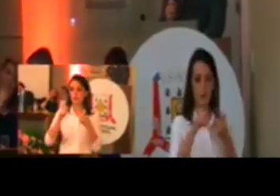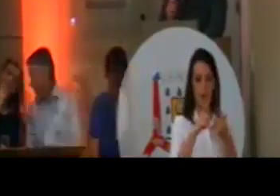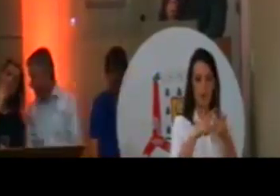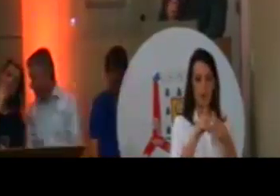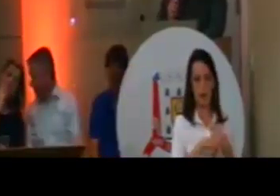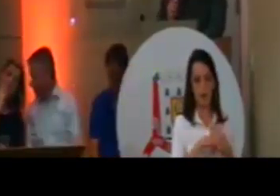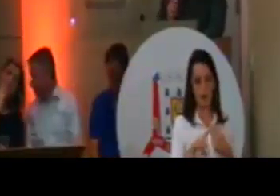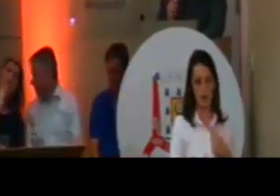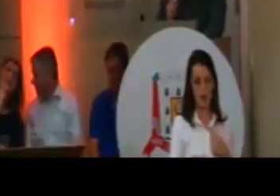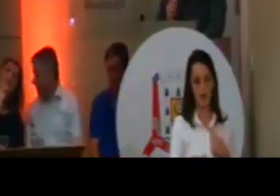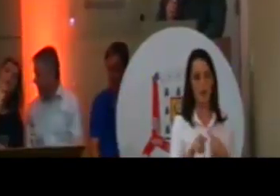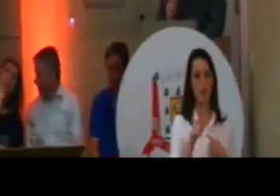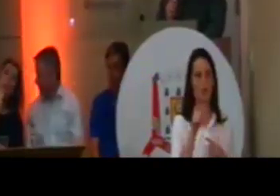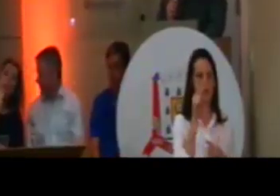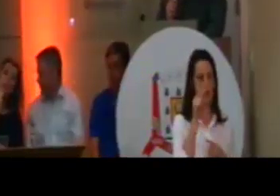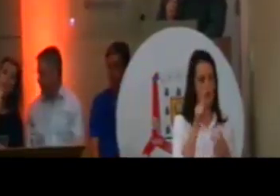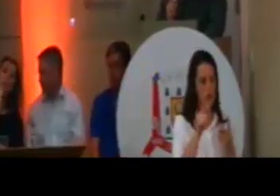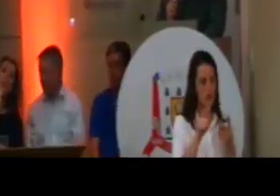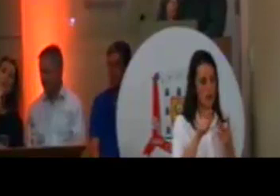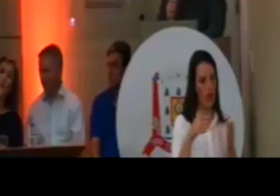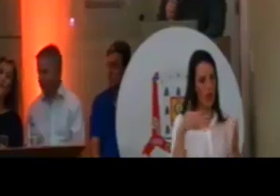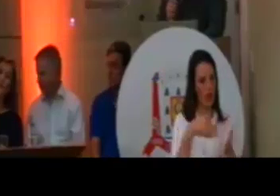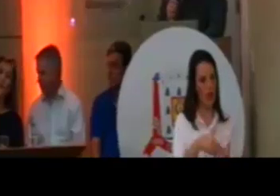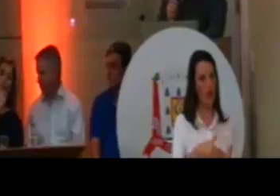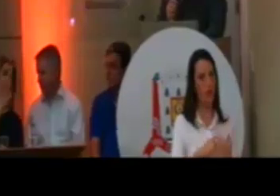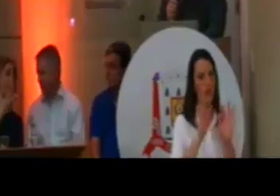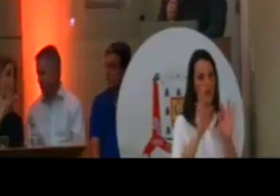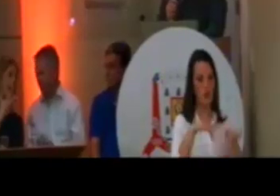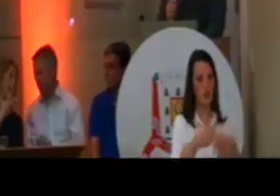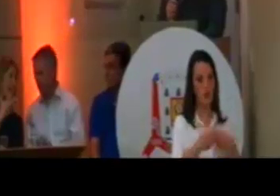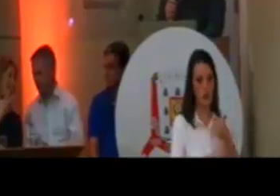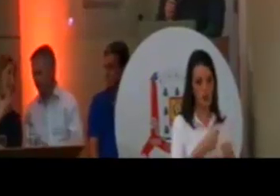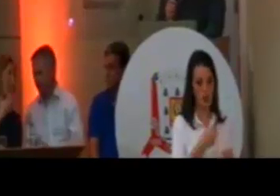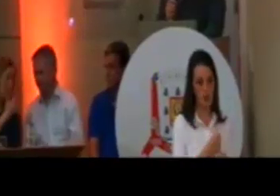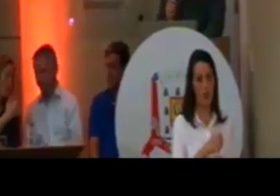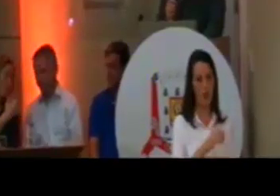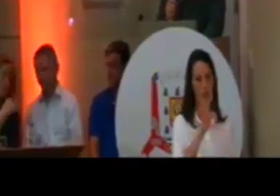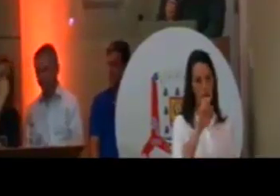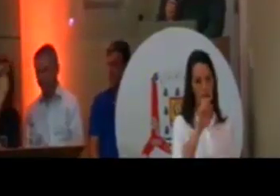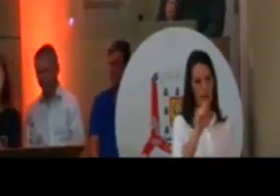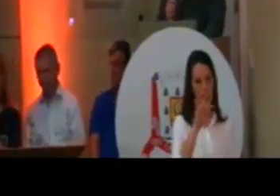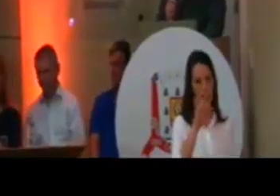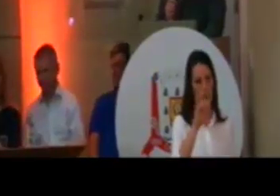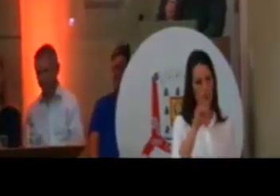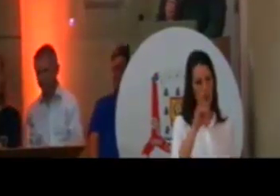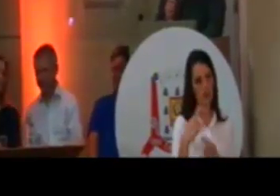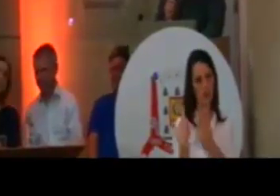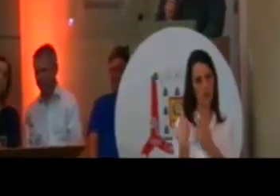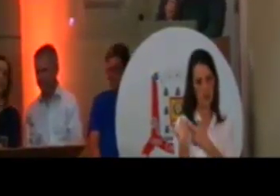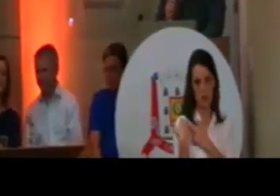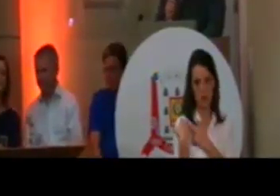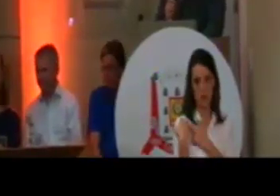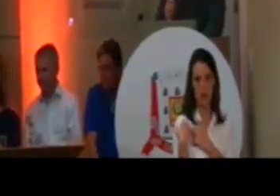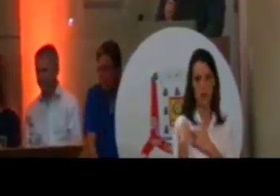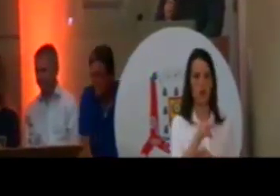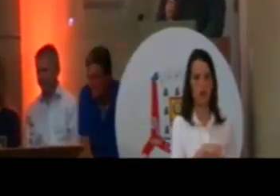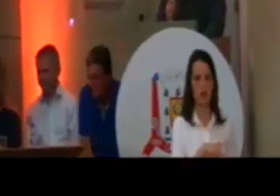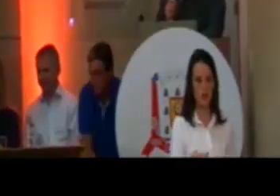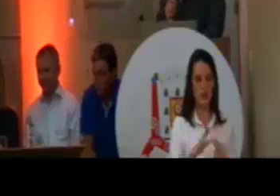pelo presidente ou pela presidente. Até o final do ano, a presidente Tati Teixeira vai acumular esta função para